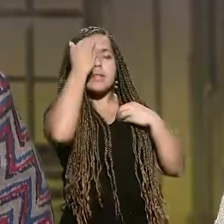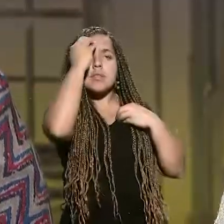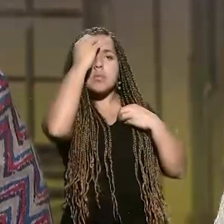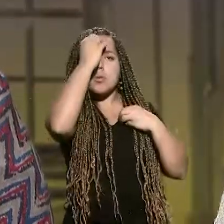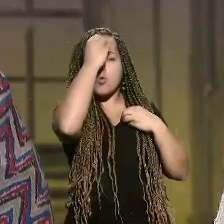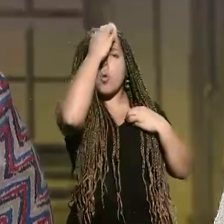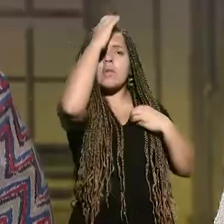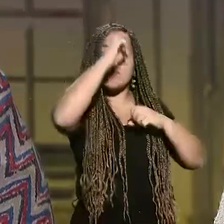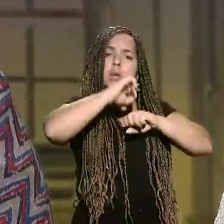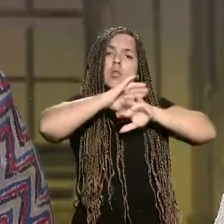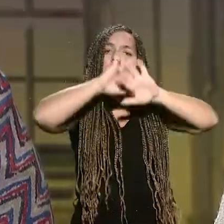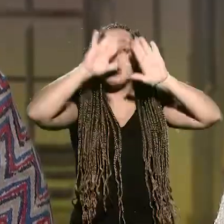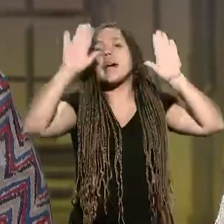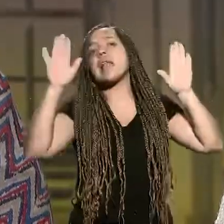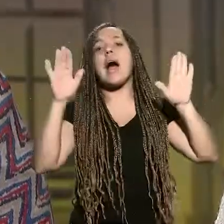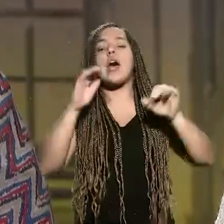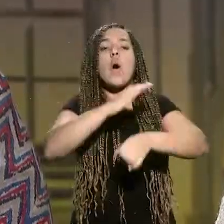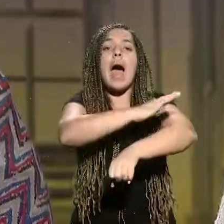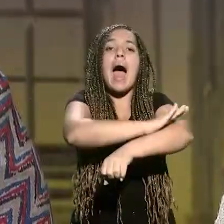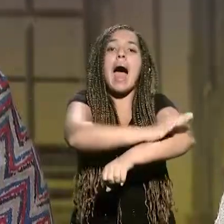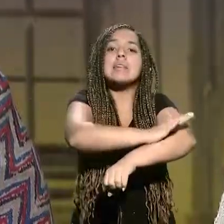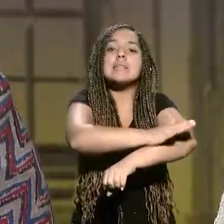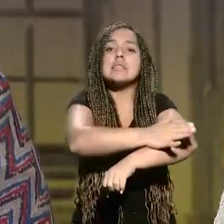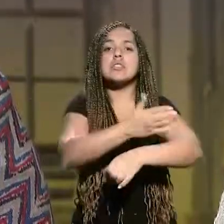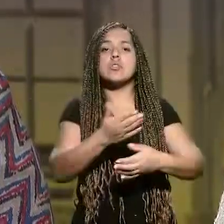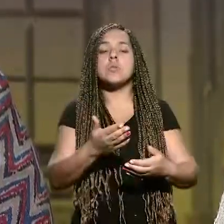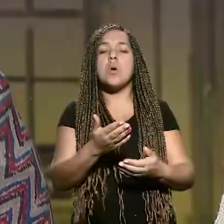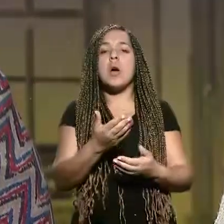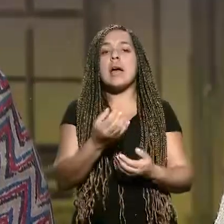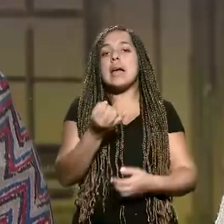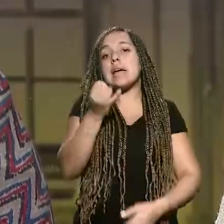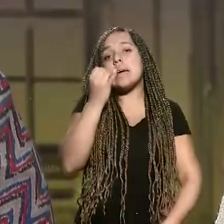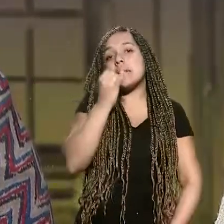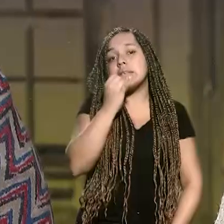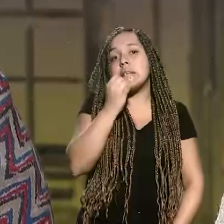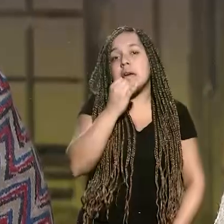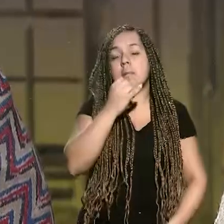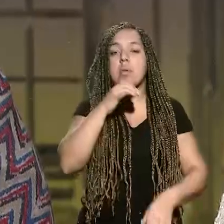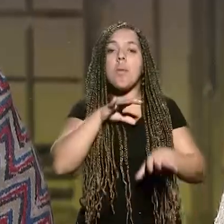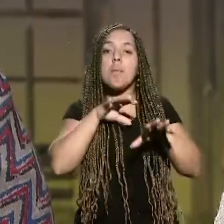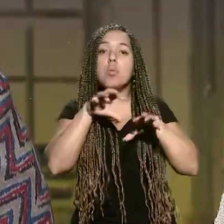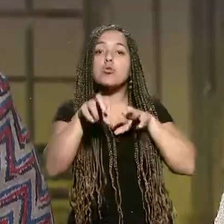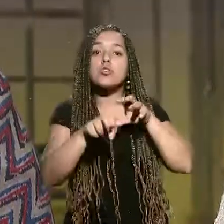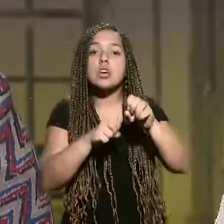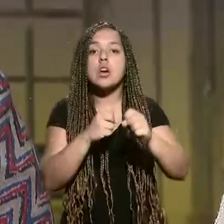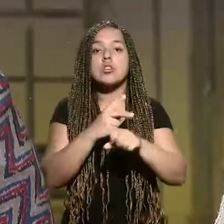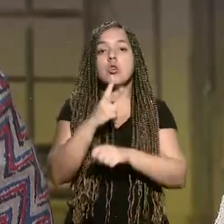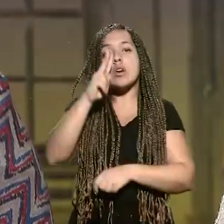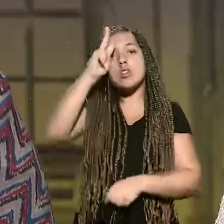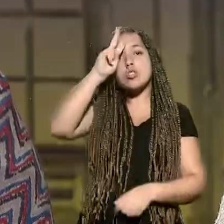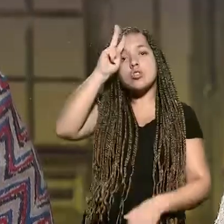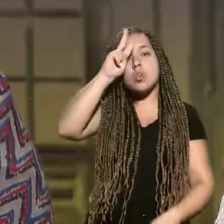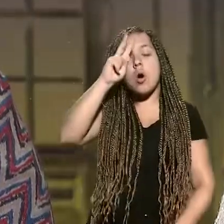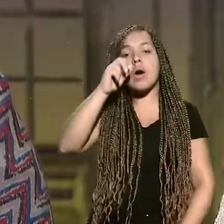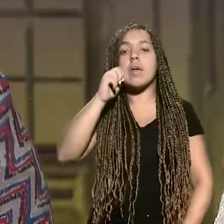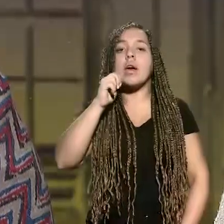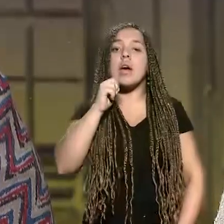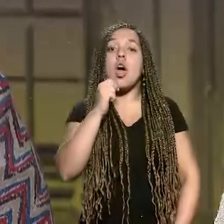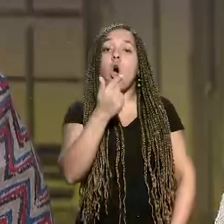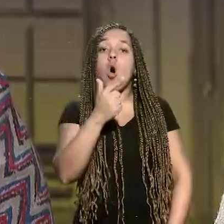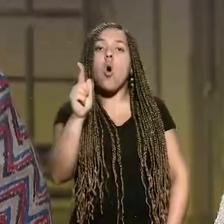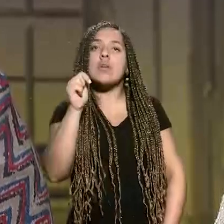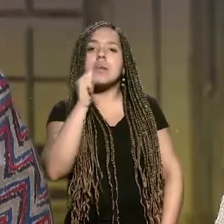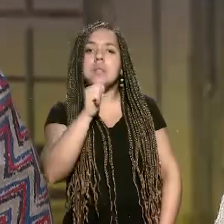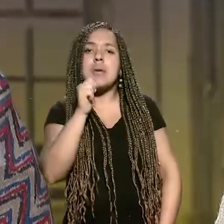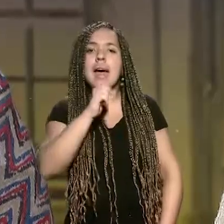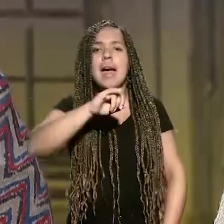cotidiano escolar. Recentemente, a gente está buscando, né, a história da Virgínia Bicudo. Tem uma tese